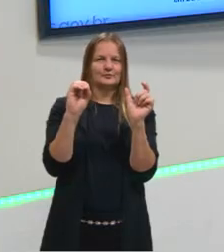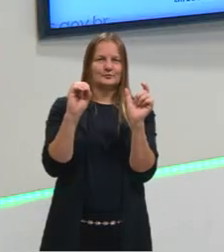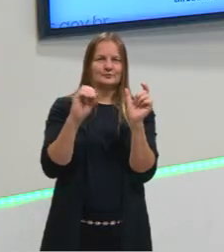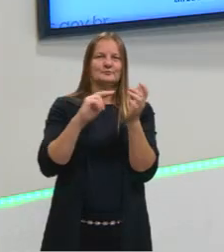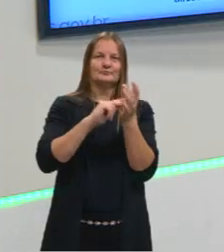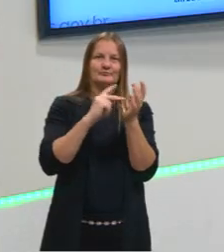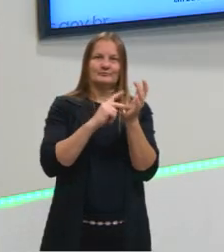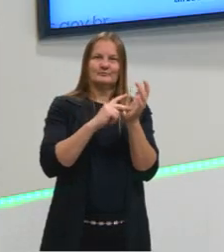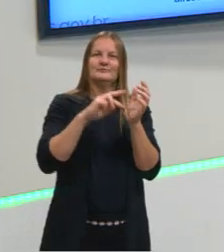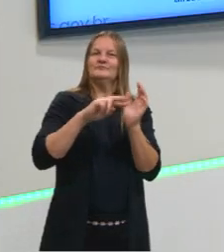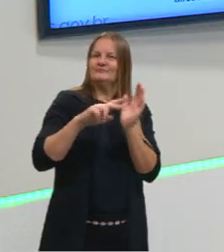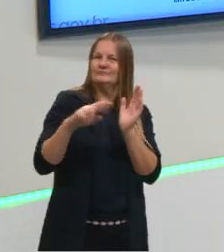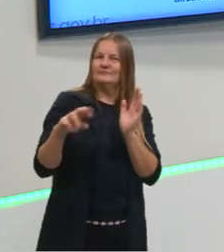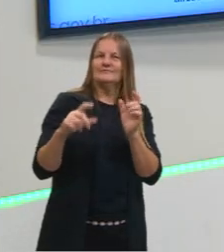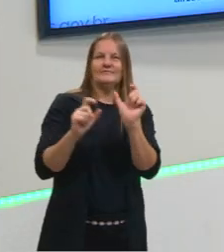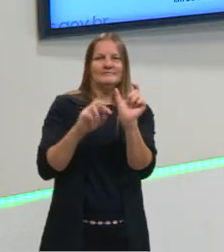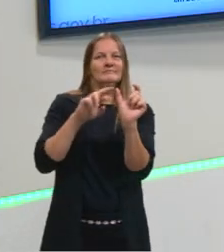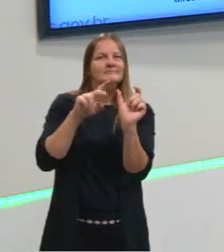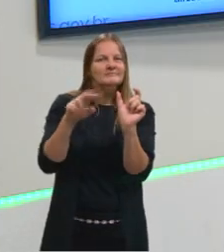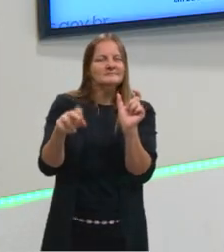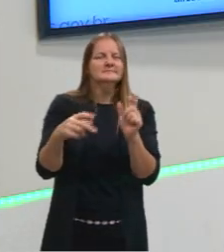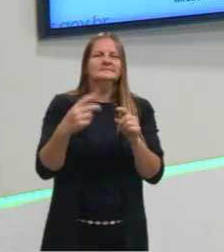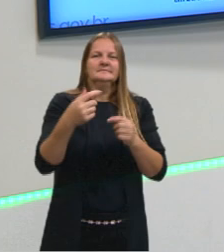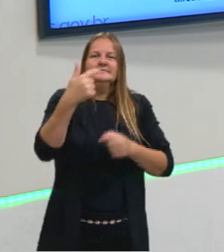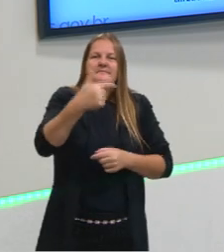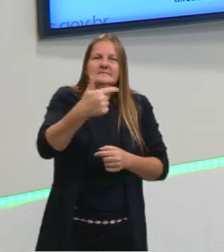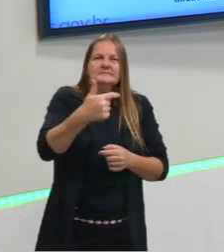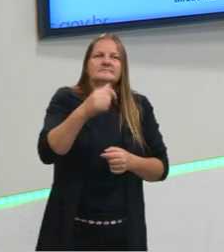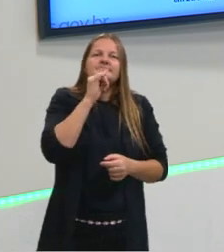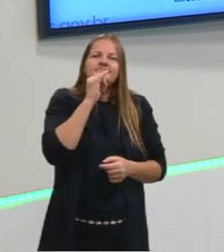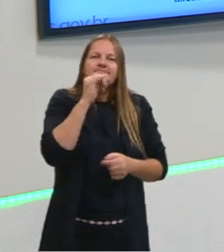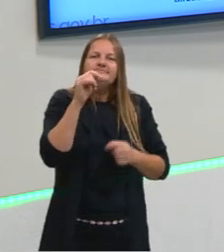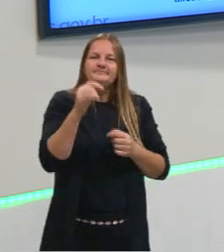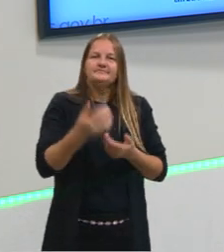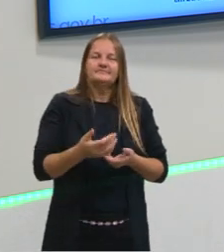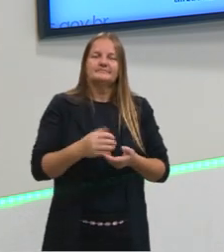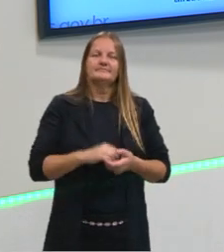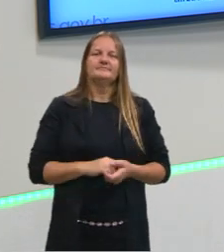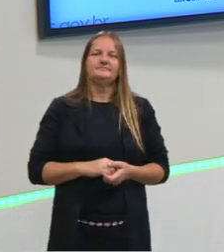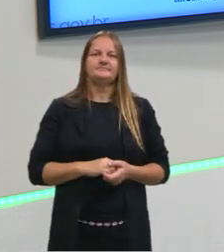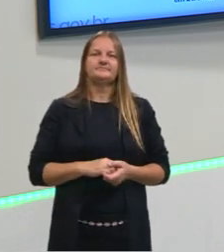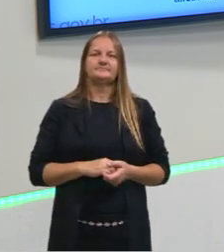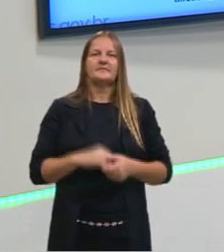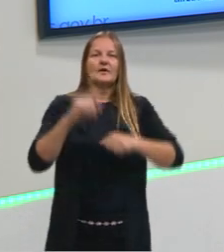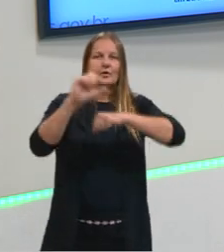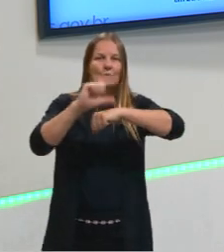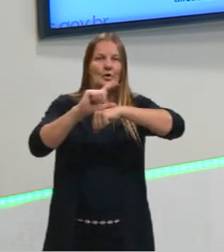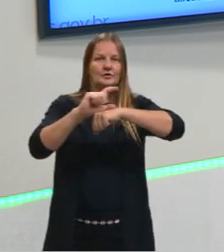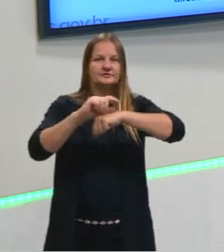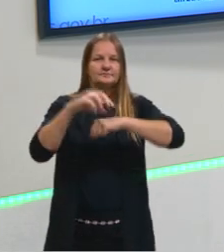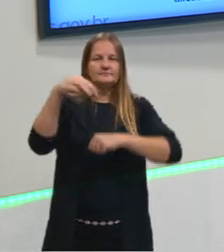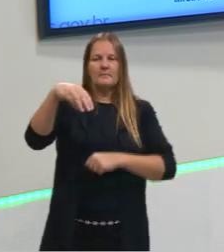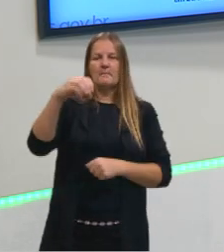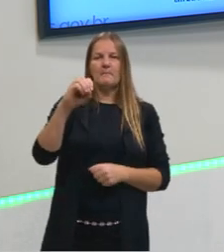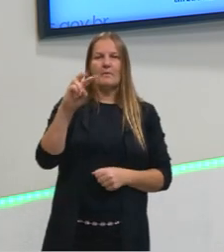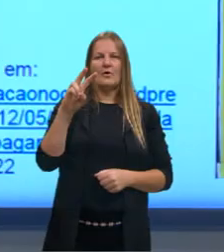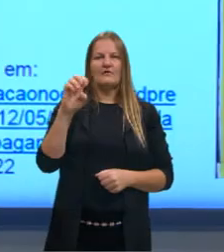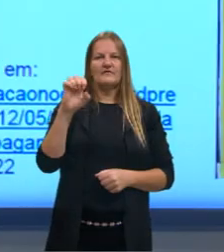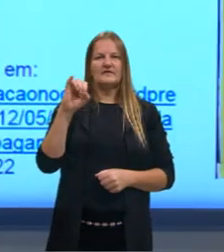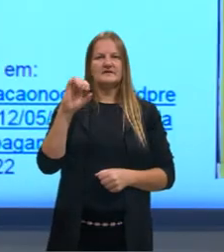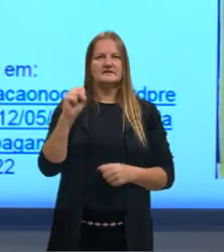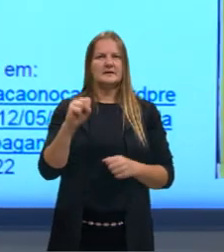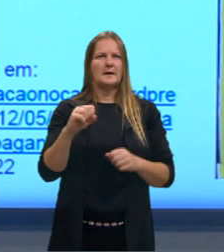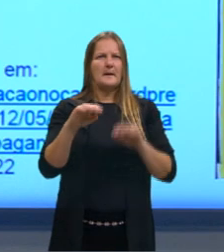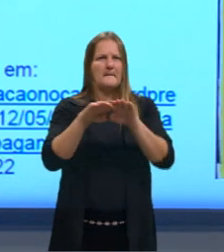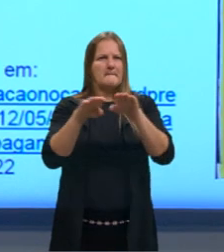fazer a propaganda na segunda né ali no nosso segundo caso a gente tem uma loja de móveis que tenho